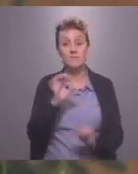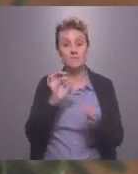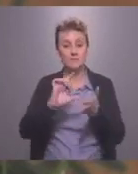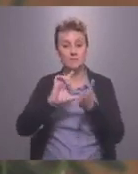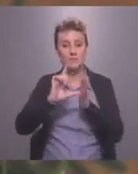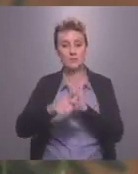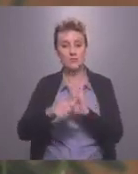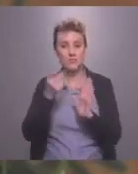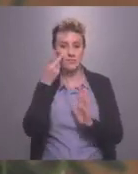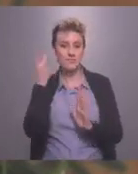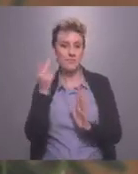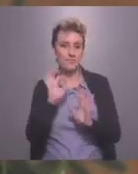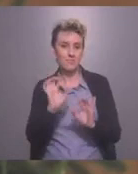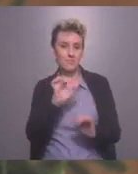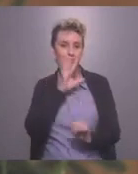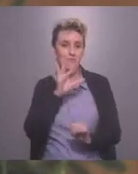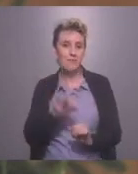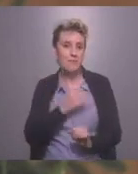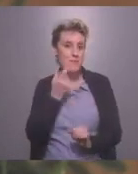vida em família.